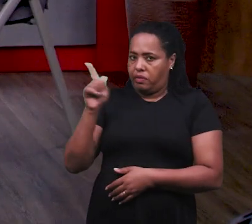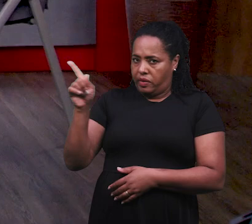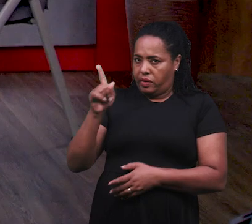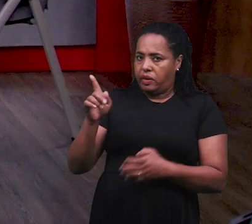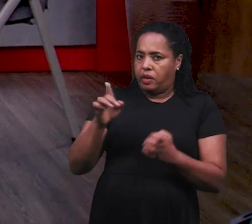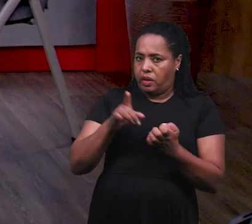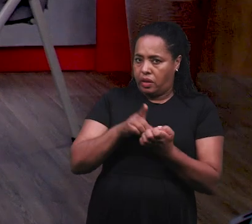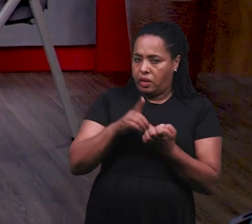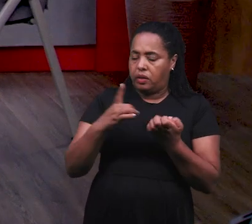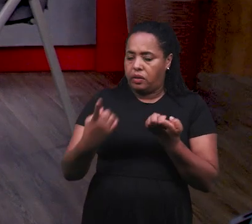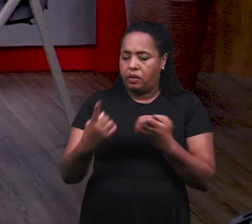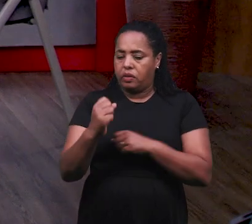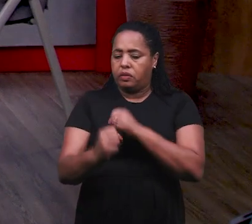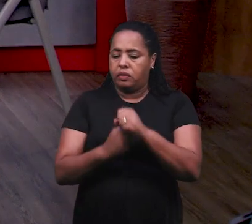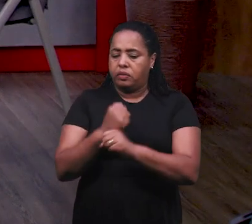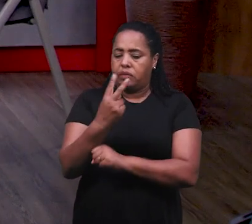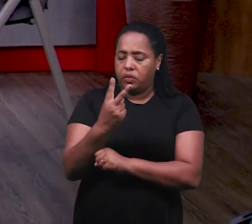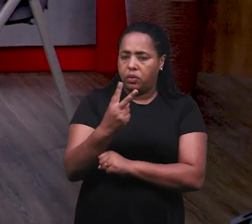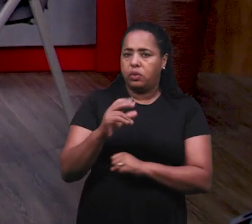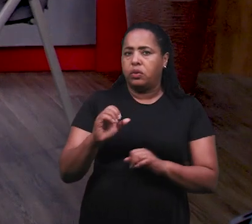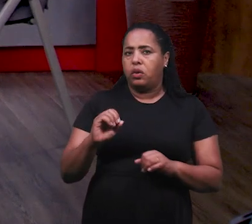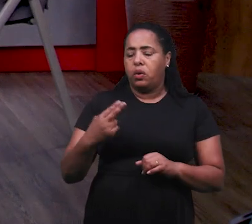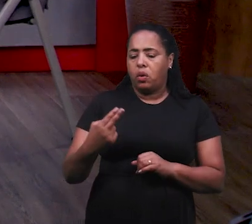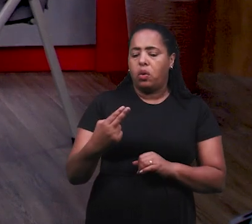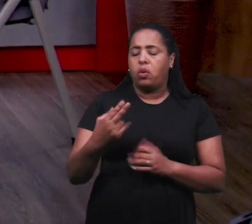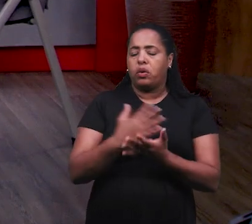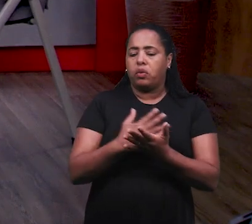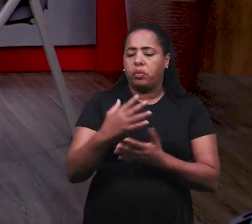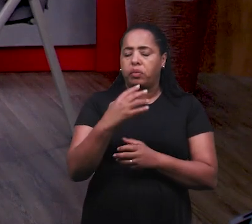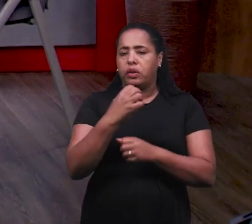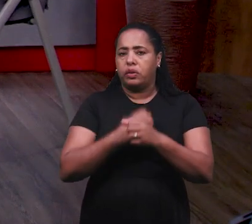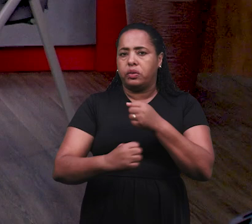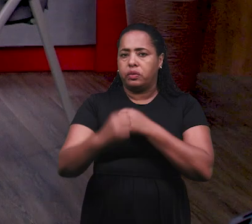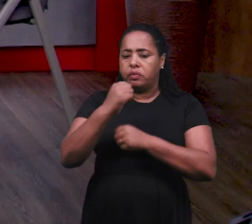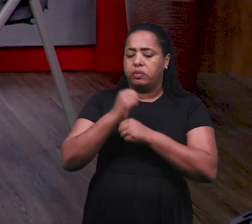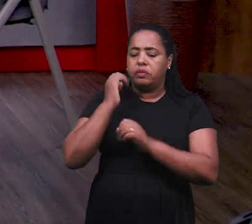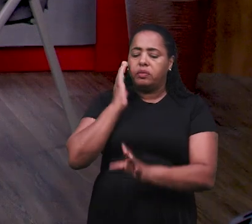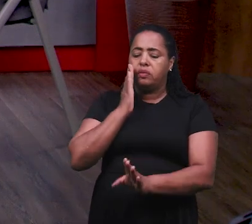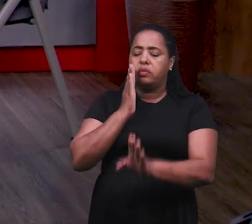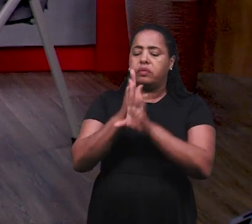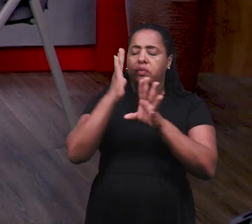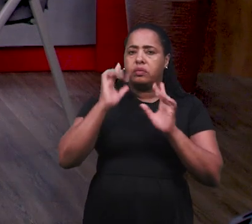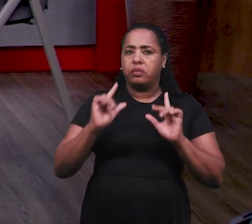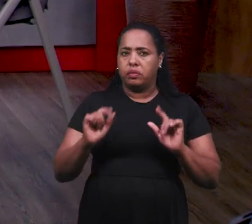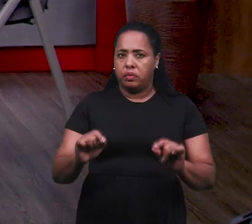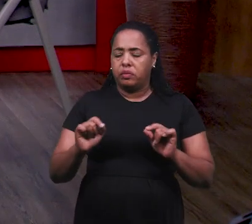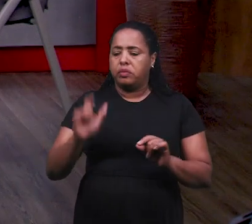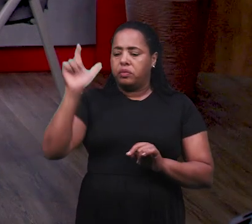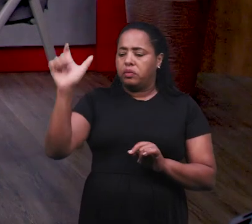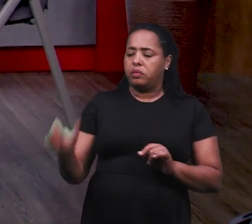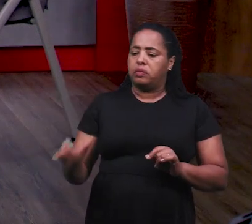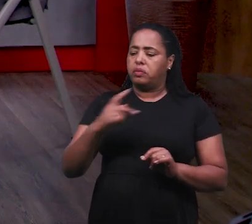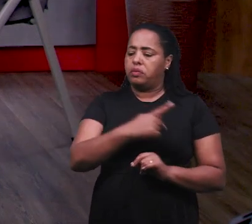2 anos, os que já, ou até mesmo que entraram no ano passado, eles descobriram que a figura do pastor